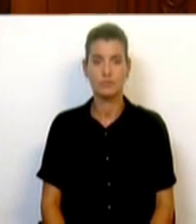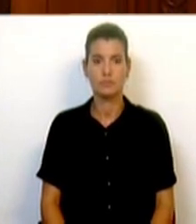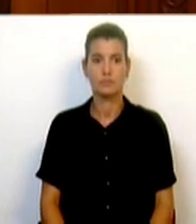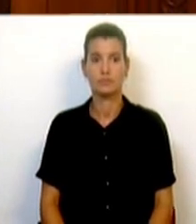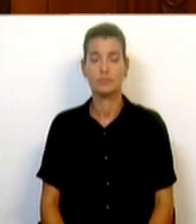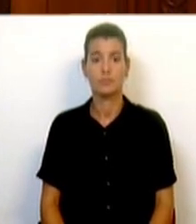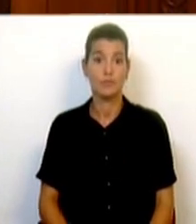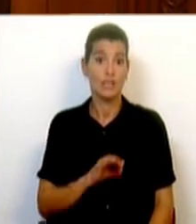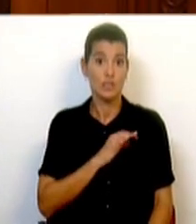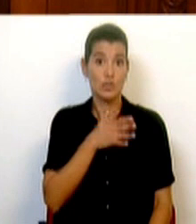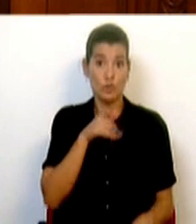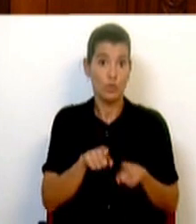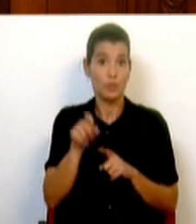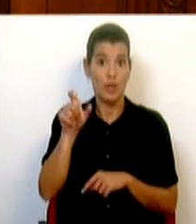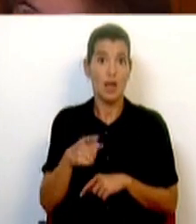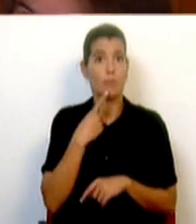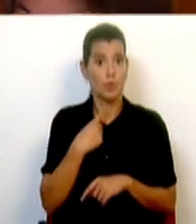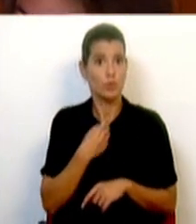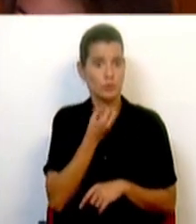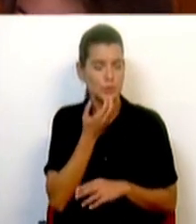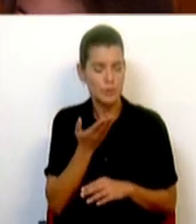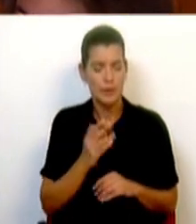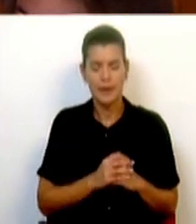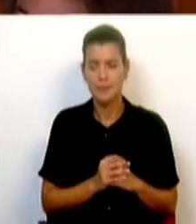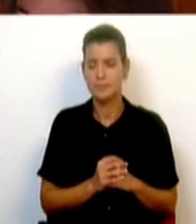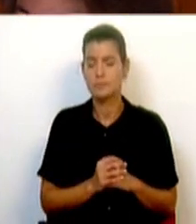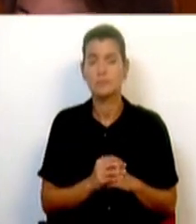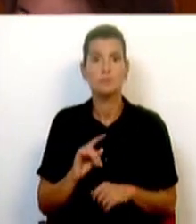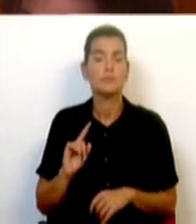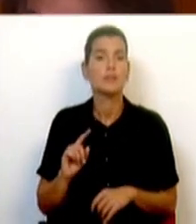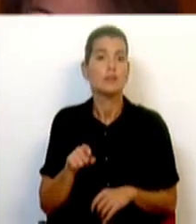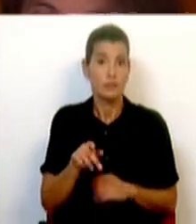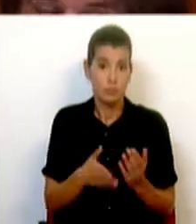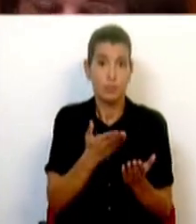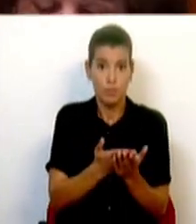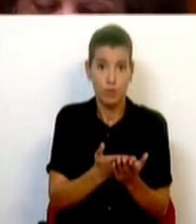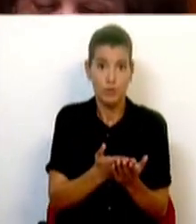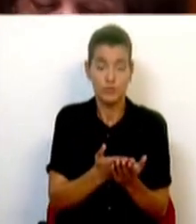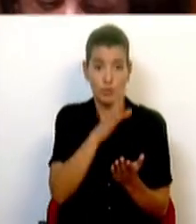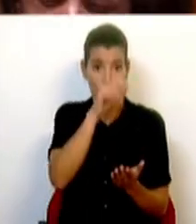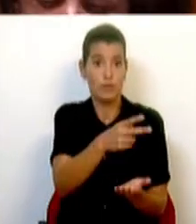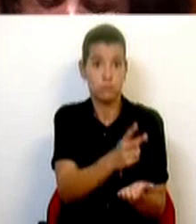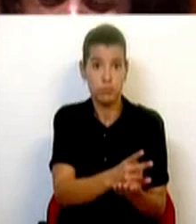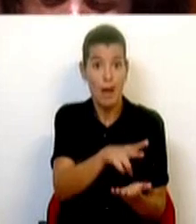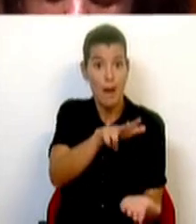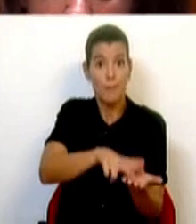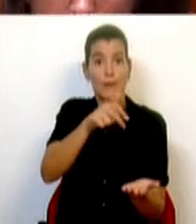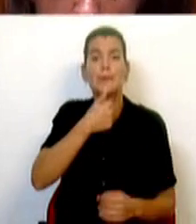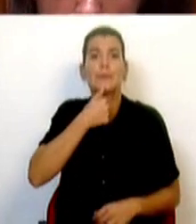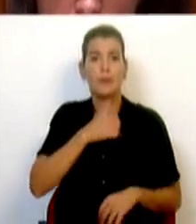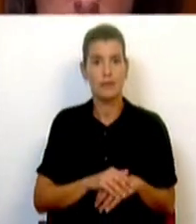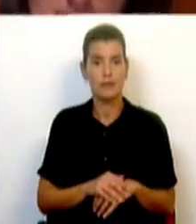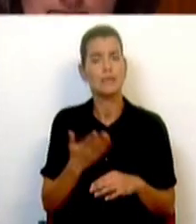E o Sr. Deputado perguntou bem, e o que seria se esta moção fosse aprovada? Por exemplo, em matéria de